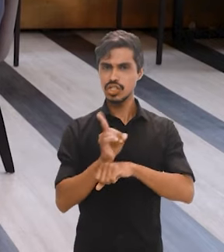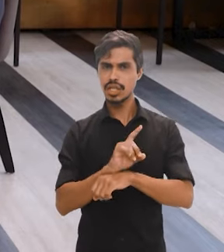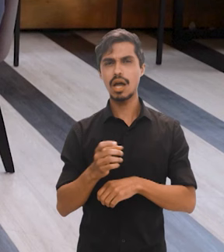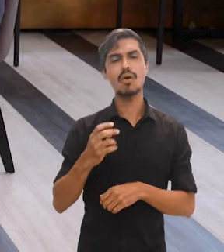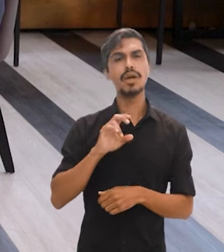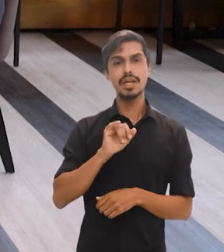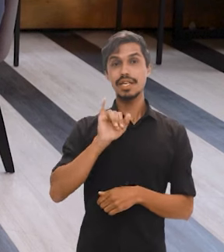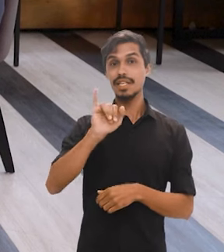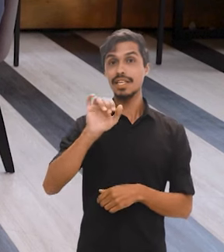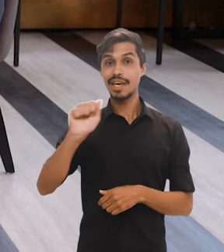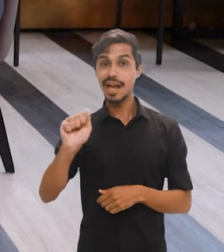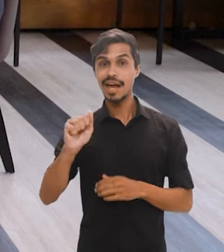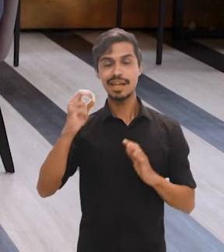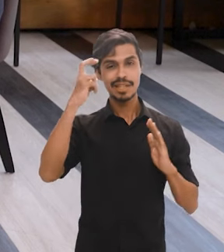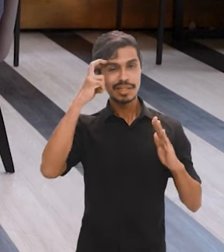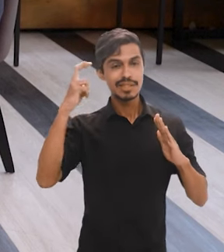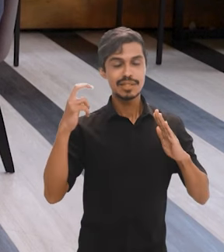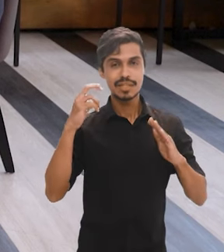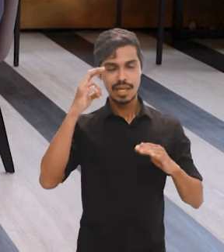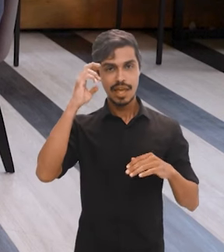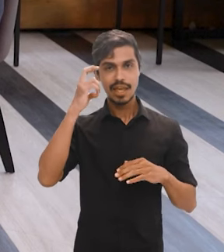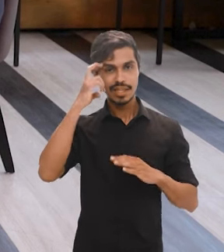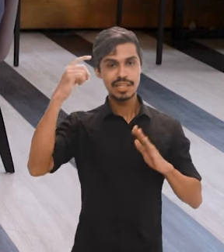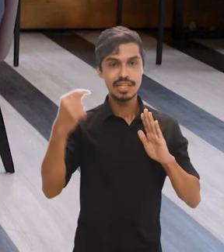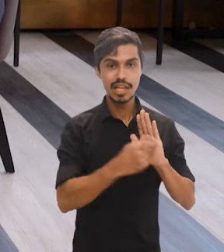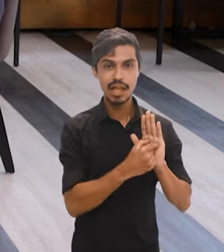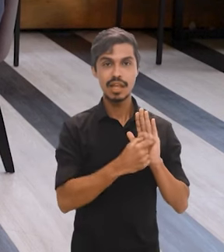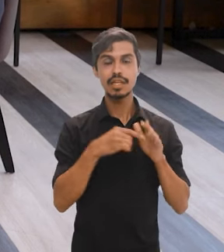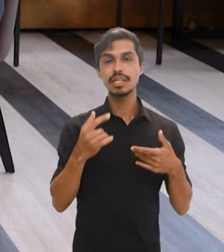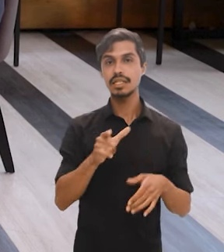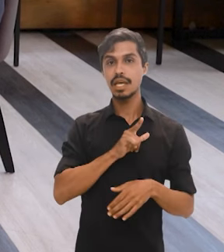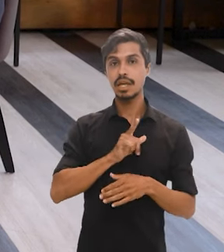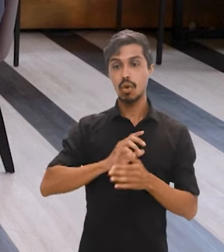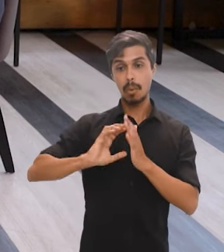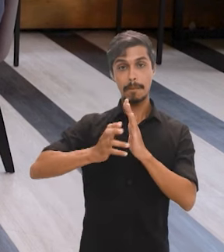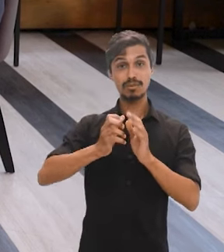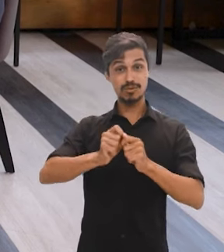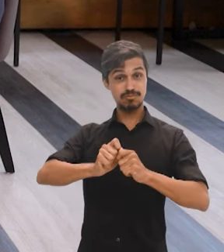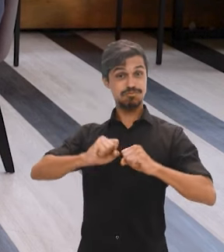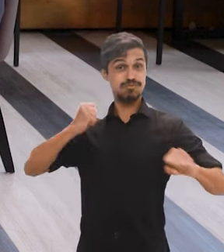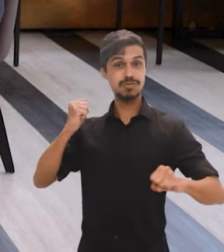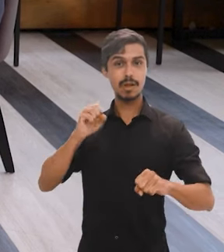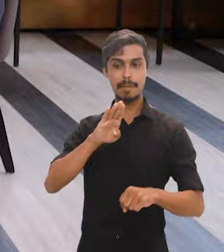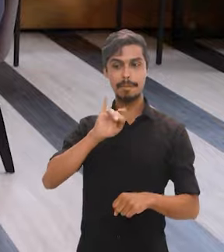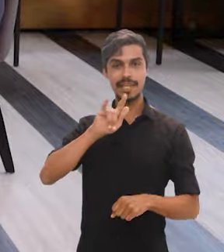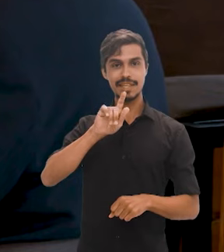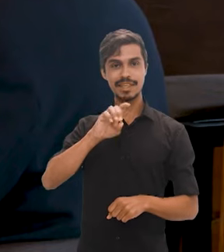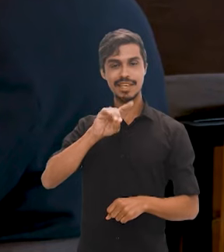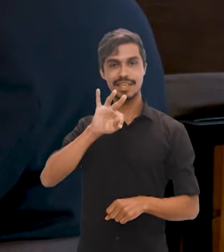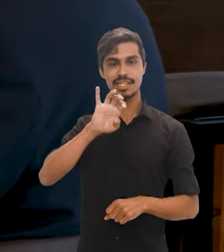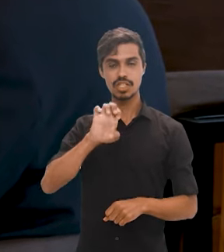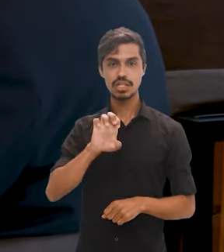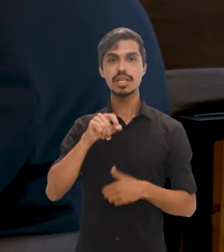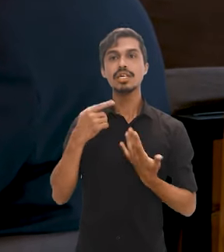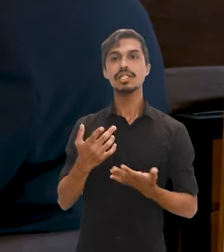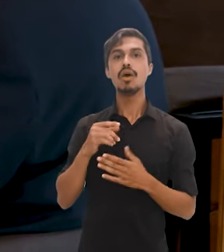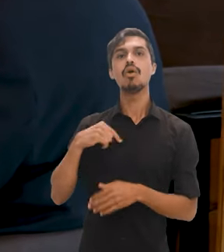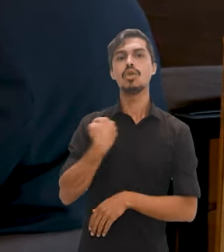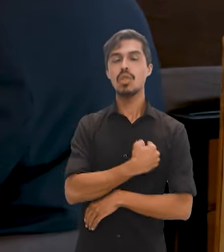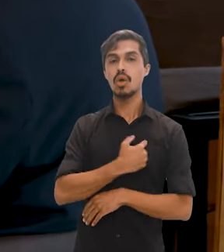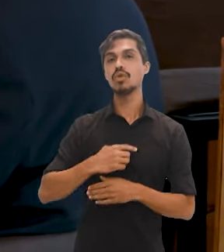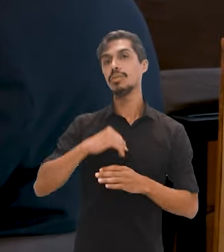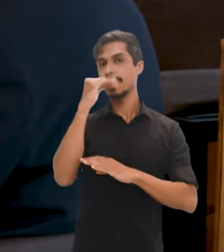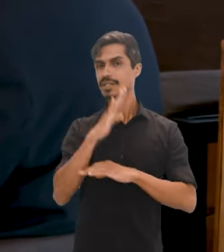artificial, chamadas Big Data, que é a gestão de grandes bancos de dados. É fundamental que o Brasil, por exemplo, consiga